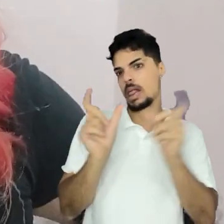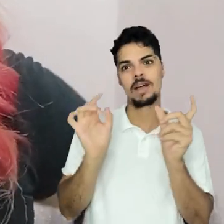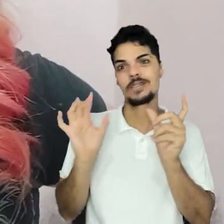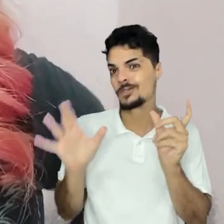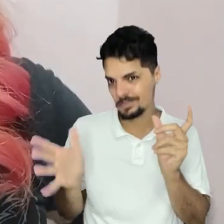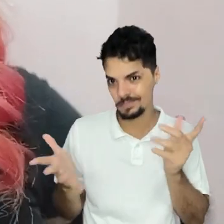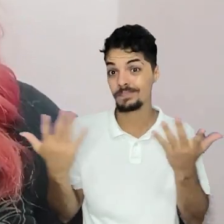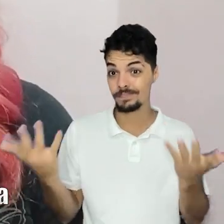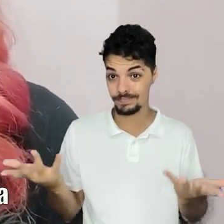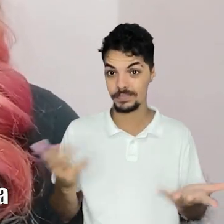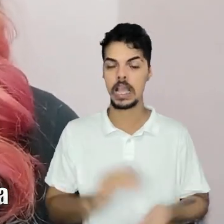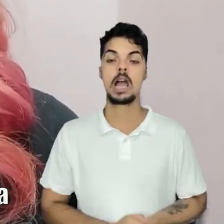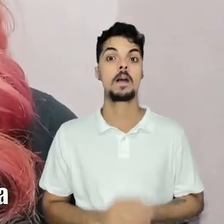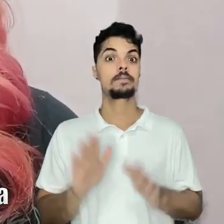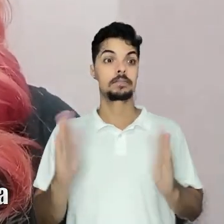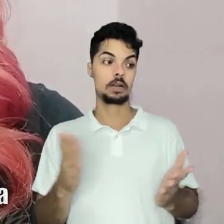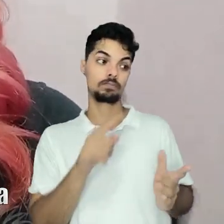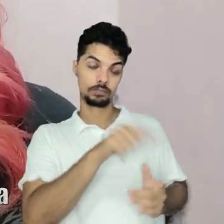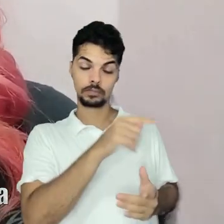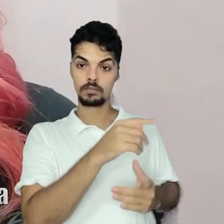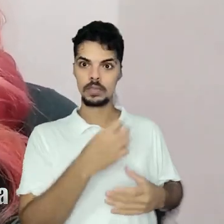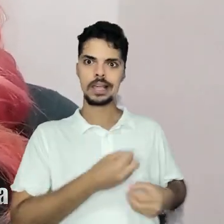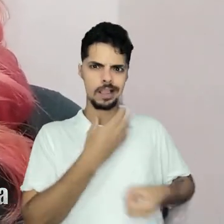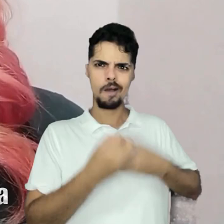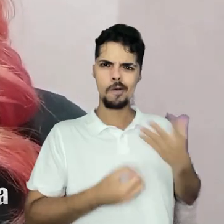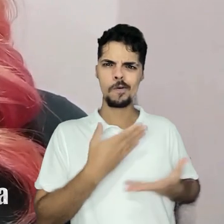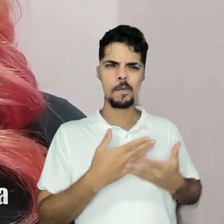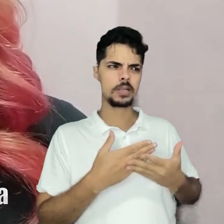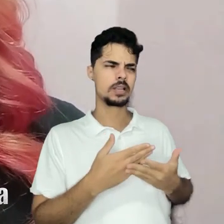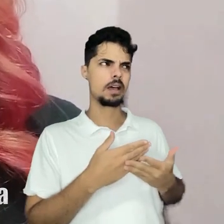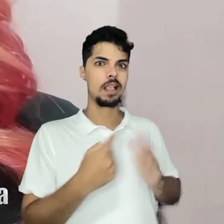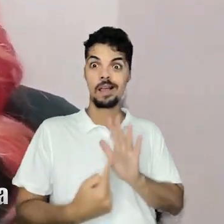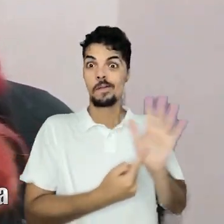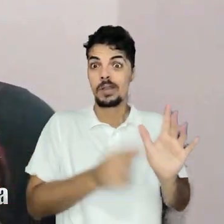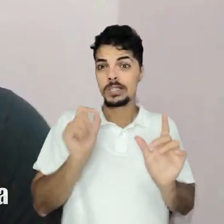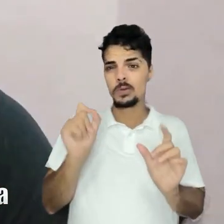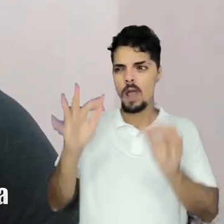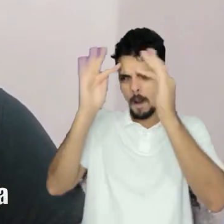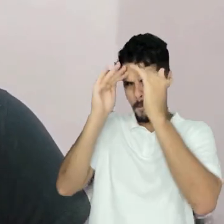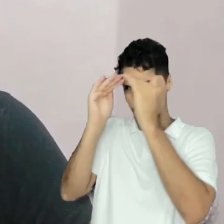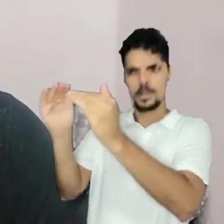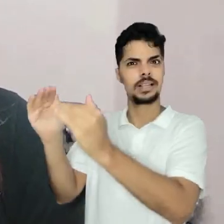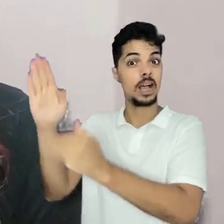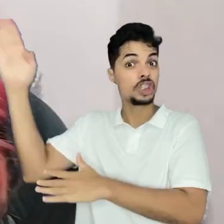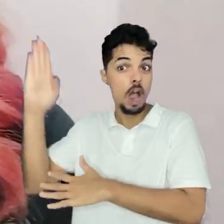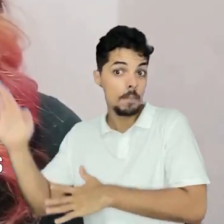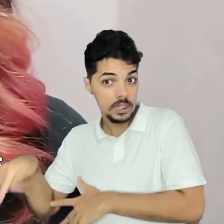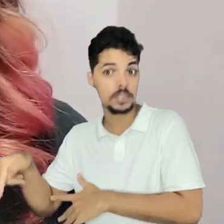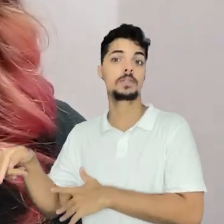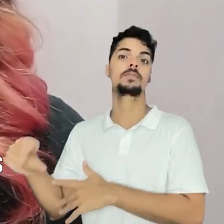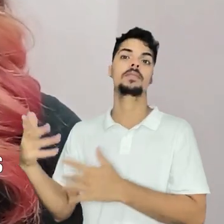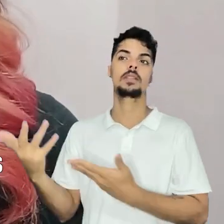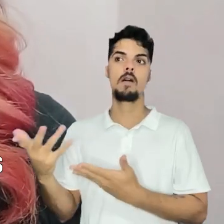palavras. A obra, ela nos apresenta uma homenagem feita à independência do nosso país. E o